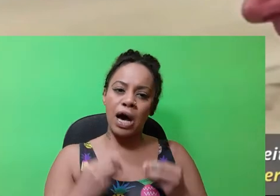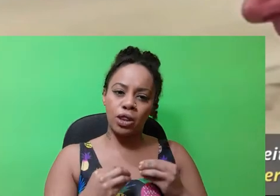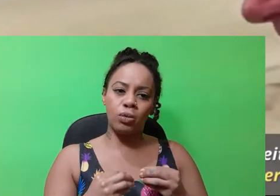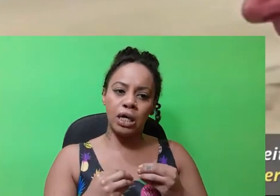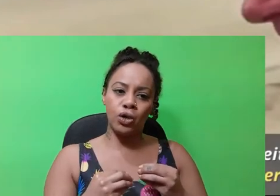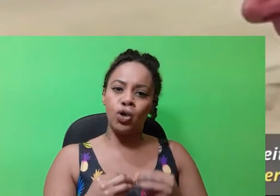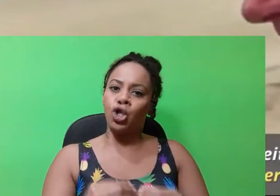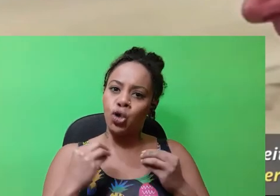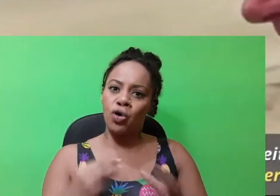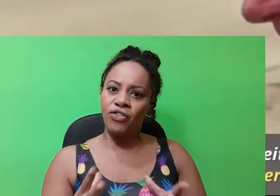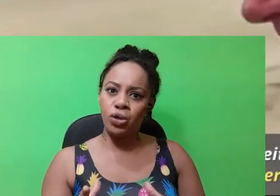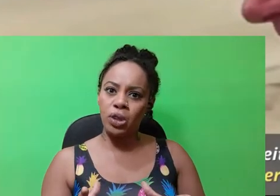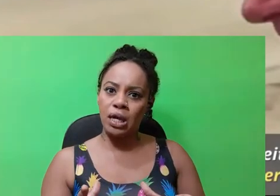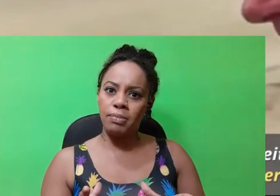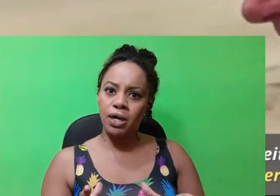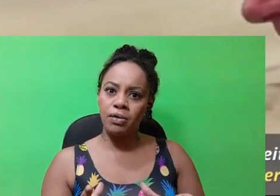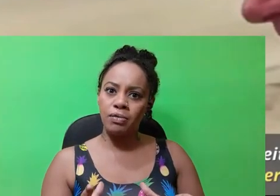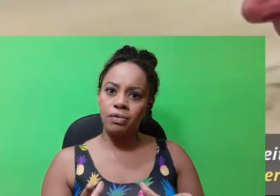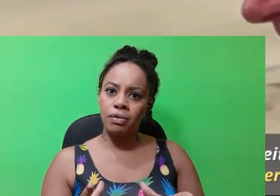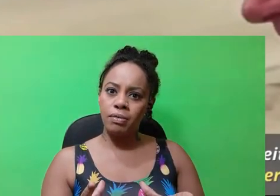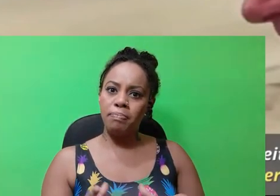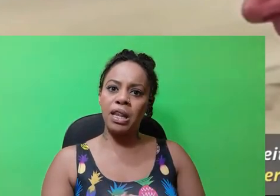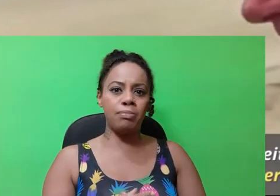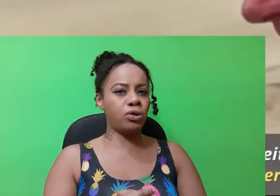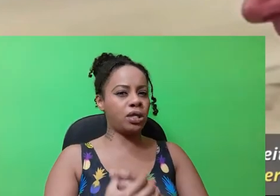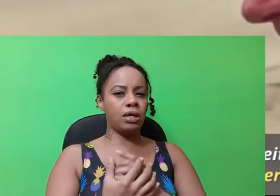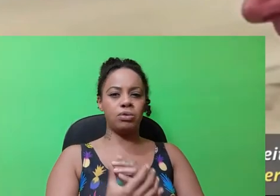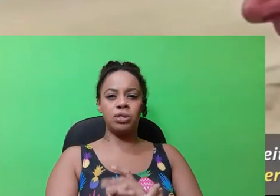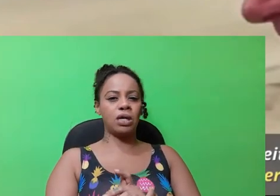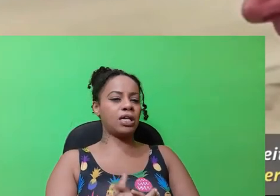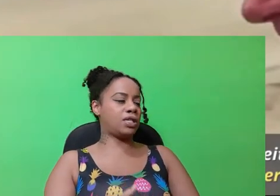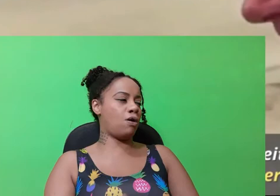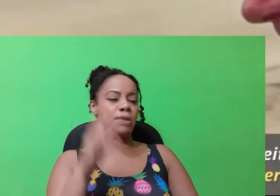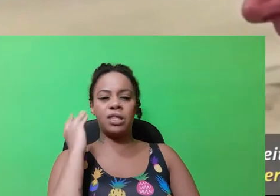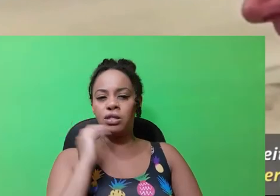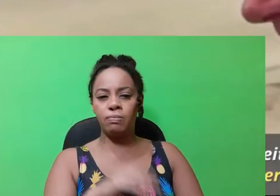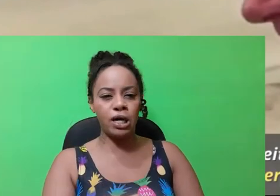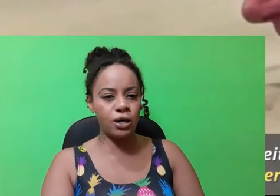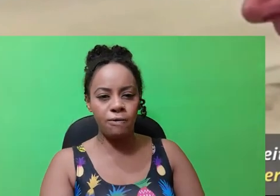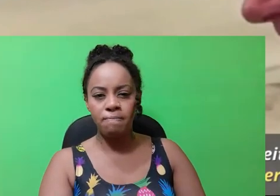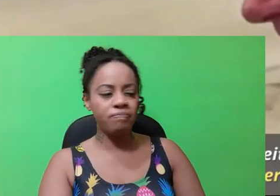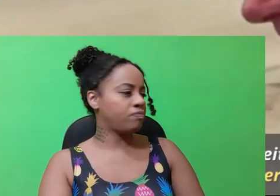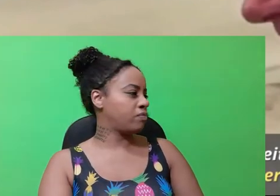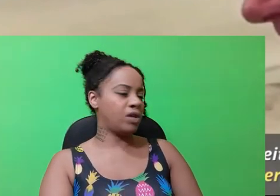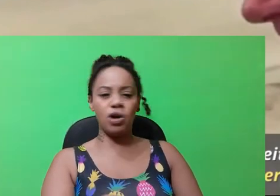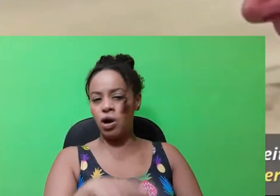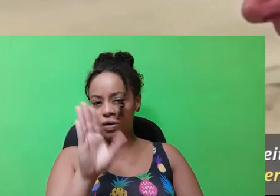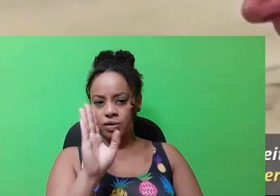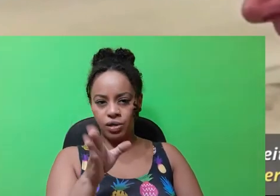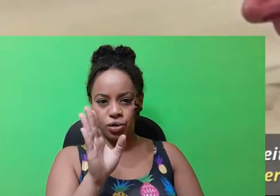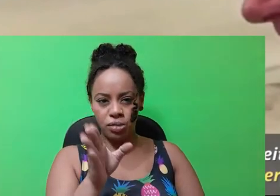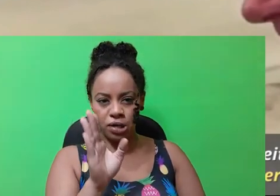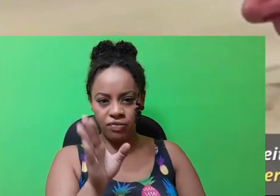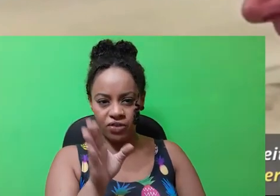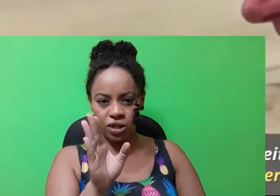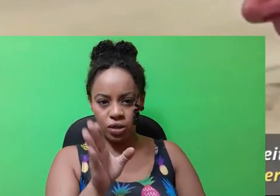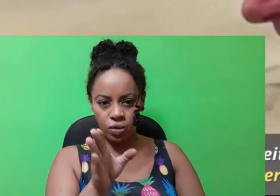é o quarto ano do governo Temer. Pelo amor de Deus. Esse homem é desumano. E ó,